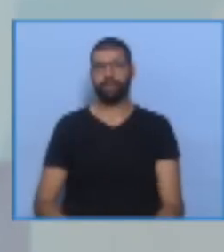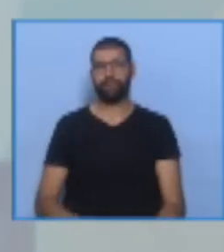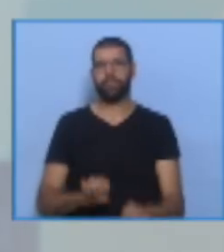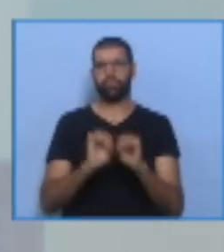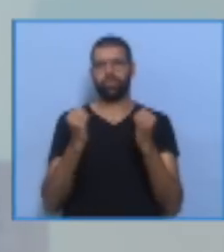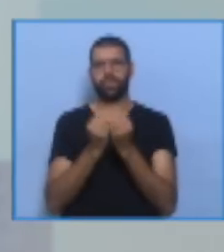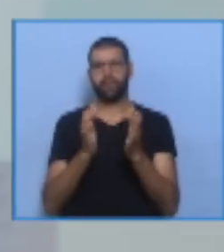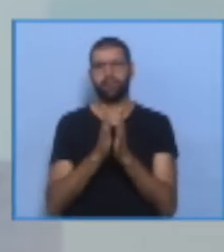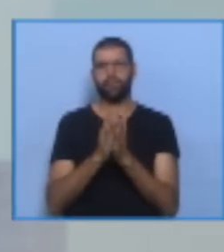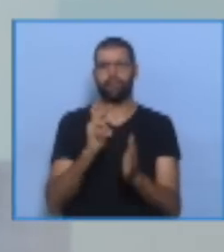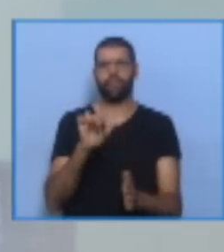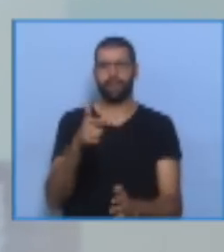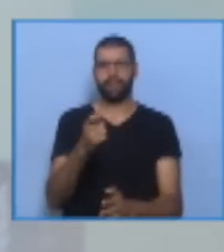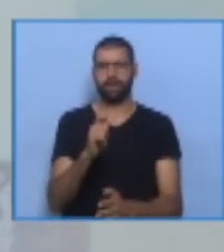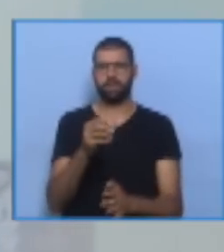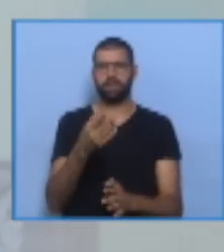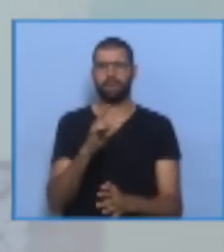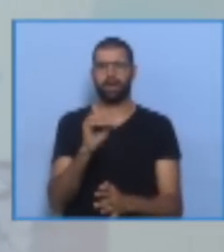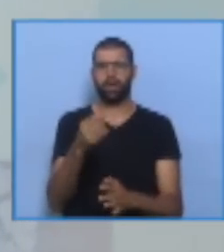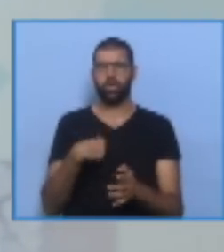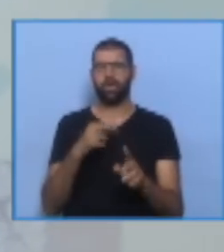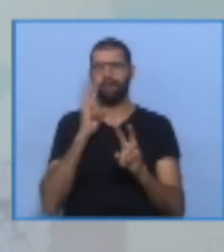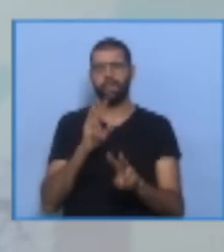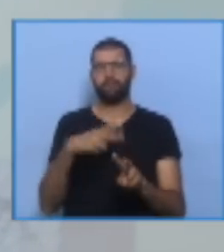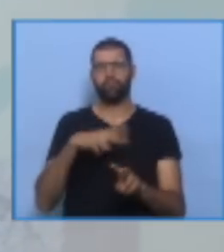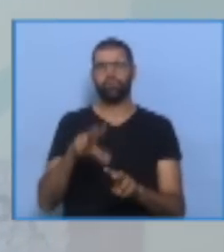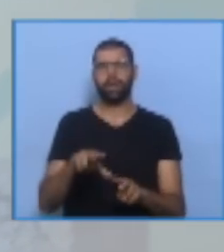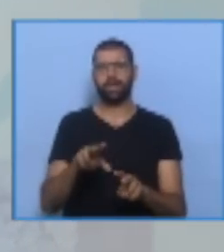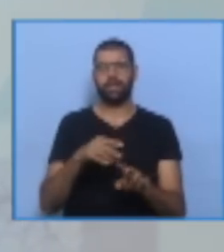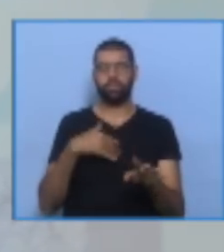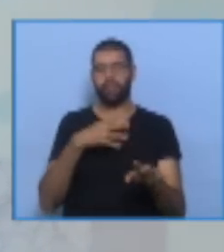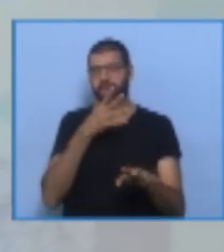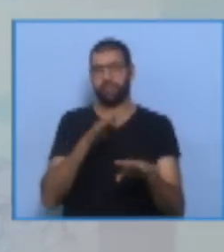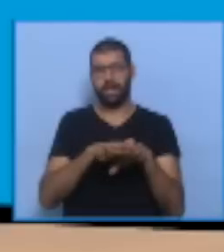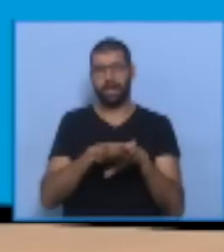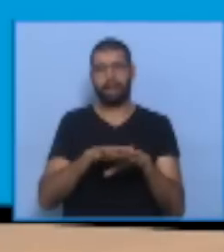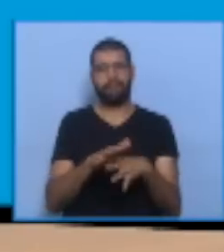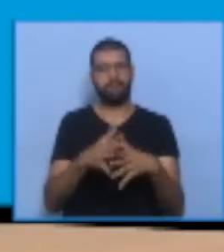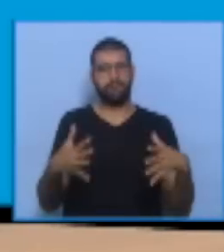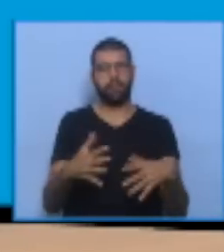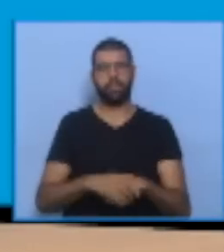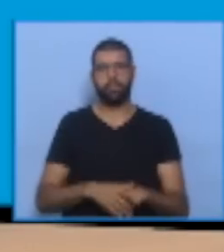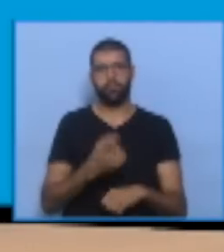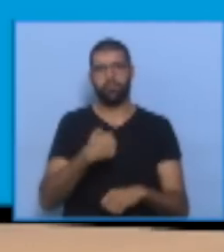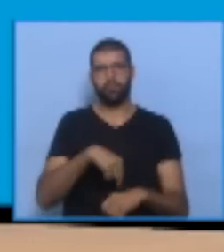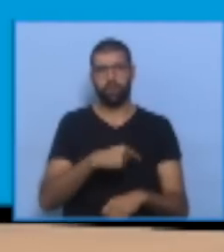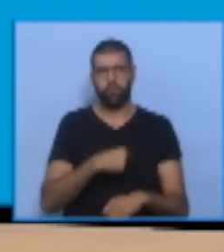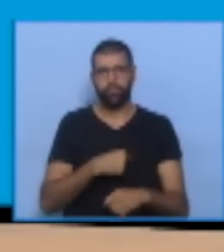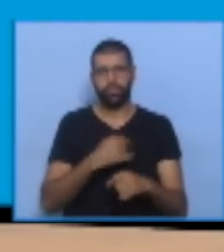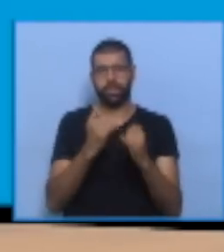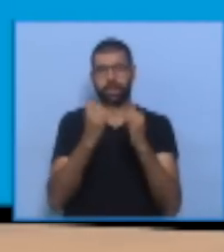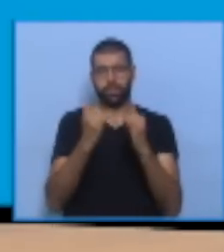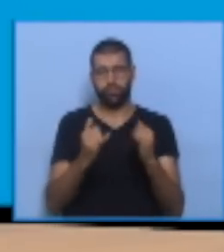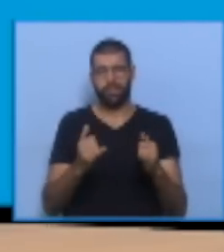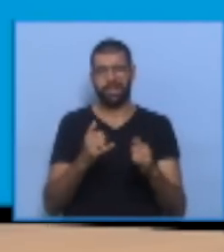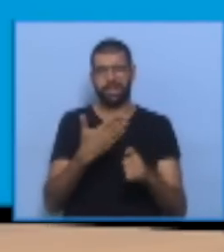São Vicente de Paulo, e agora olhando para o nosso país, estamos a falar de uma grande rede. Nós estamos distribuídos a nível